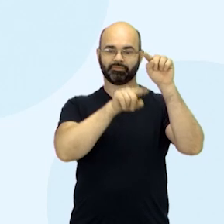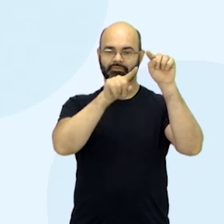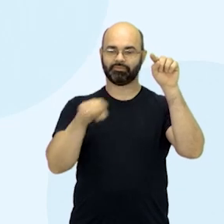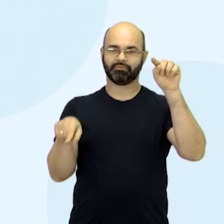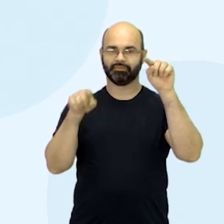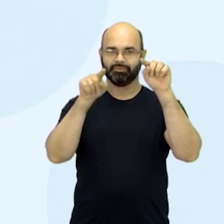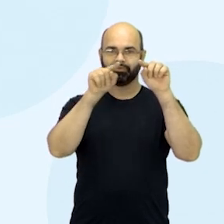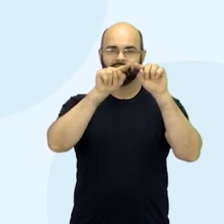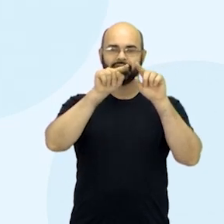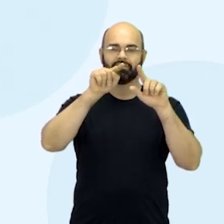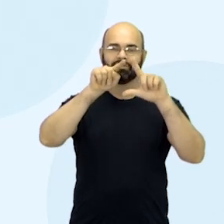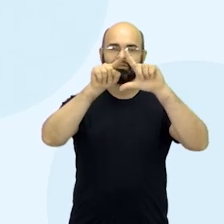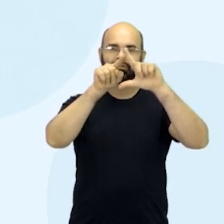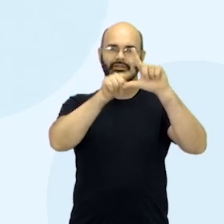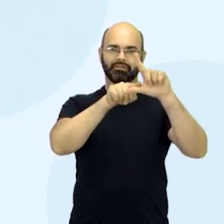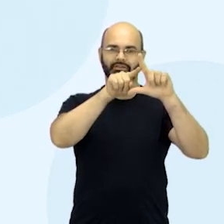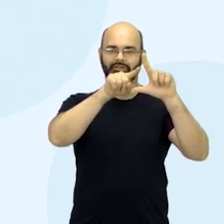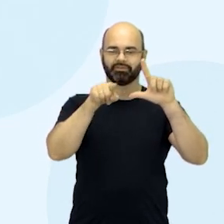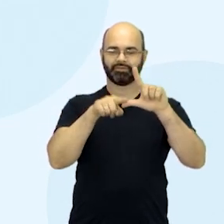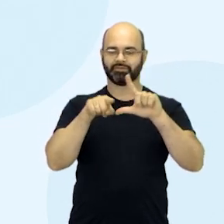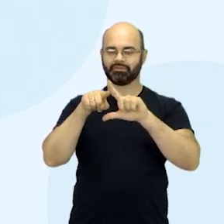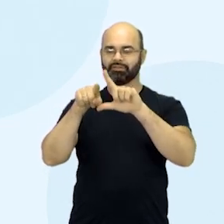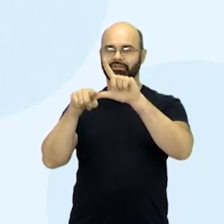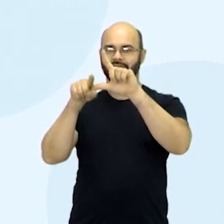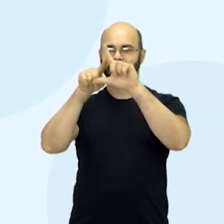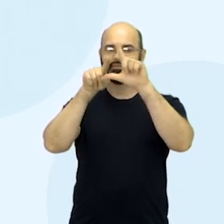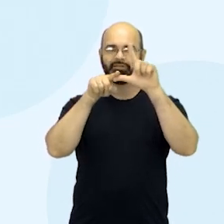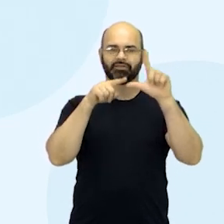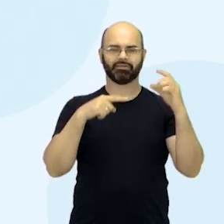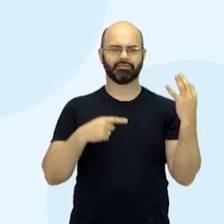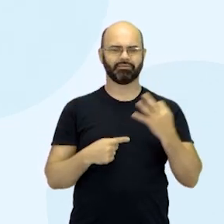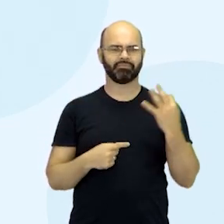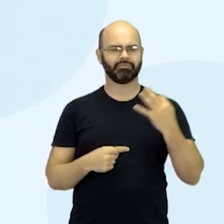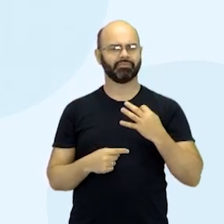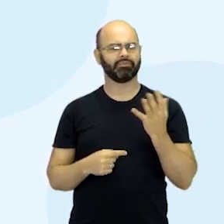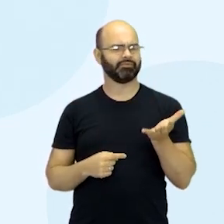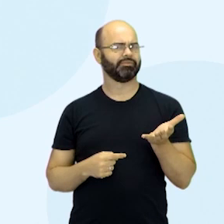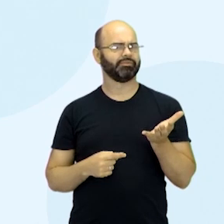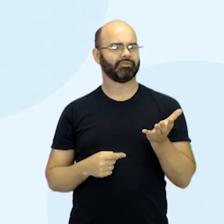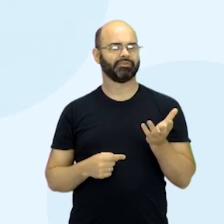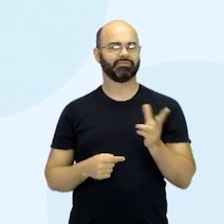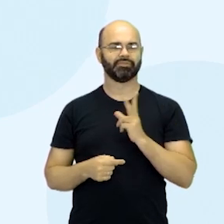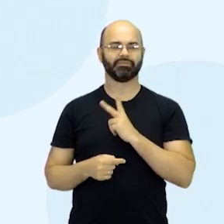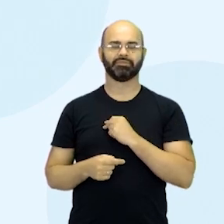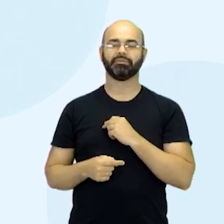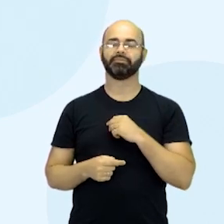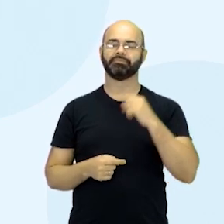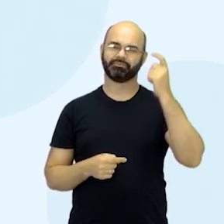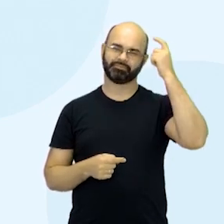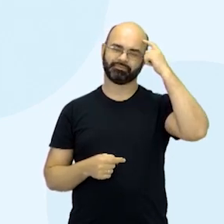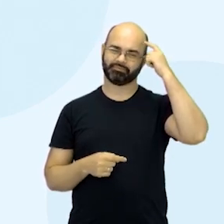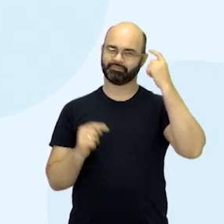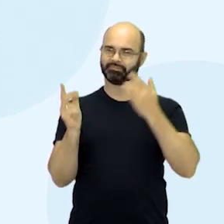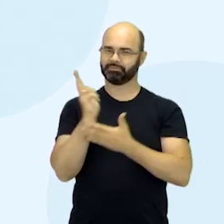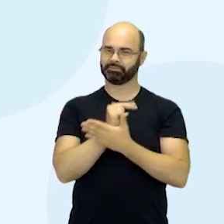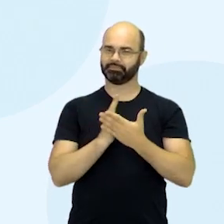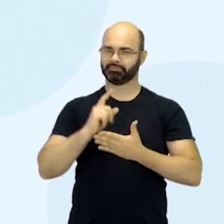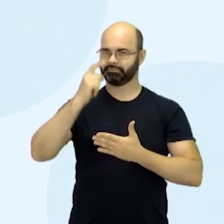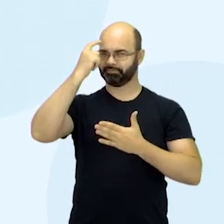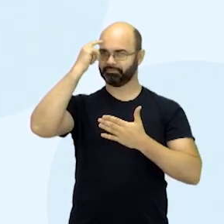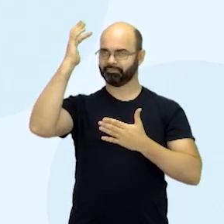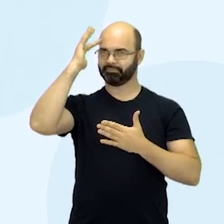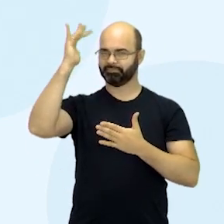coisa, né? Lê de novo, Tony. Então vamos de novo, É ó. tudo igual isso aí, parece? Vamos pensar no desenho. Vamos. Pensa no desenho na cabeça. É